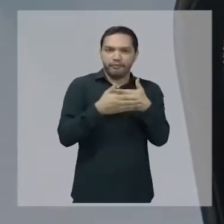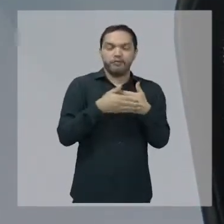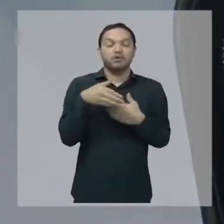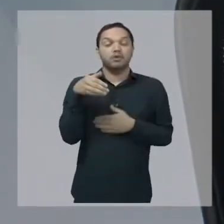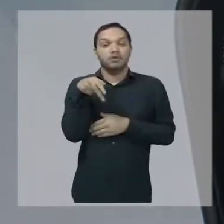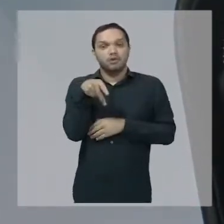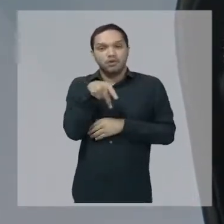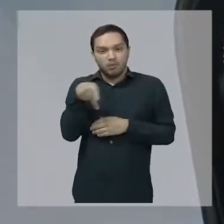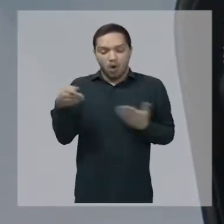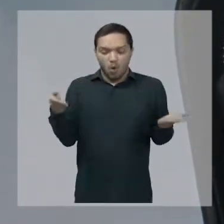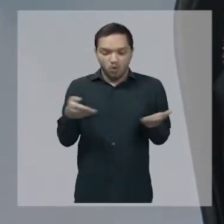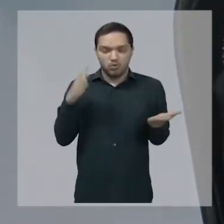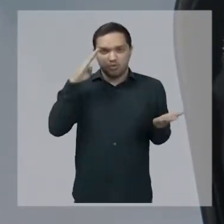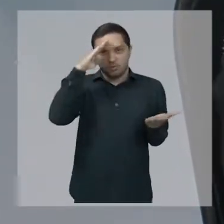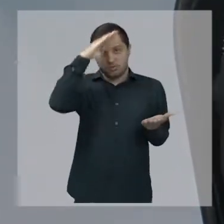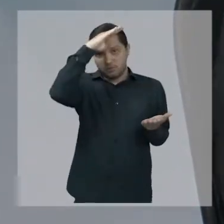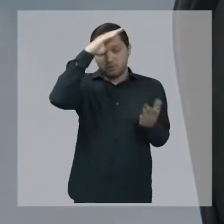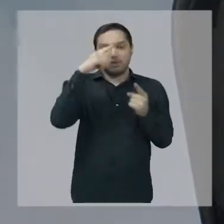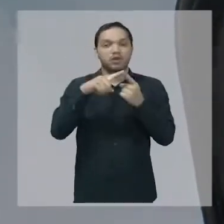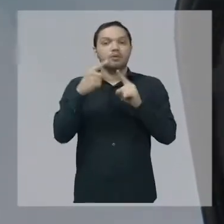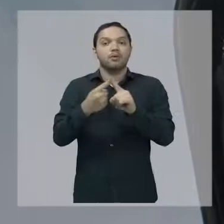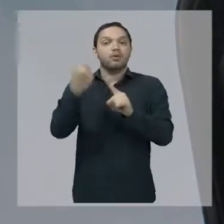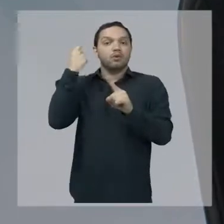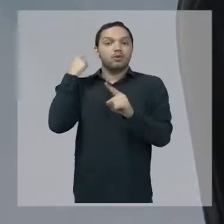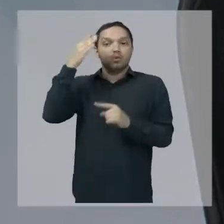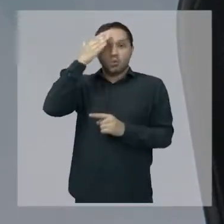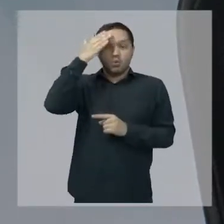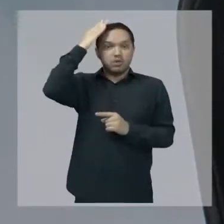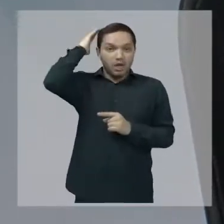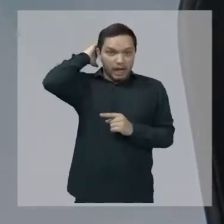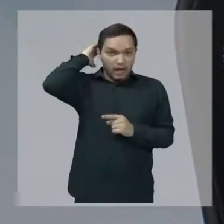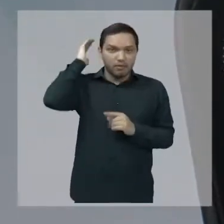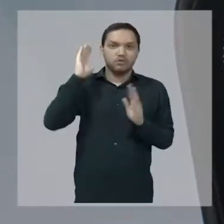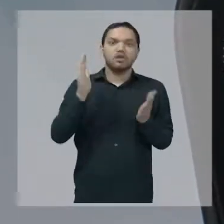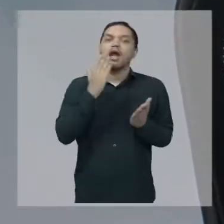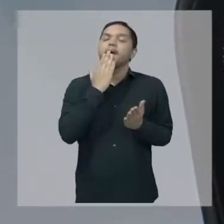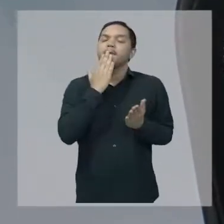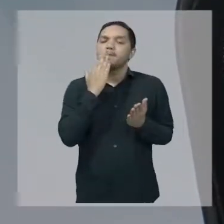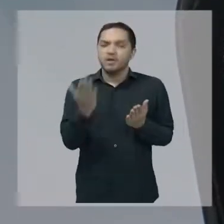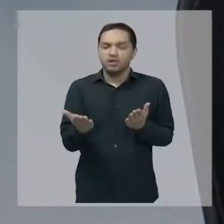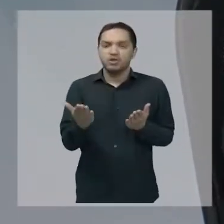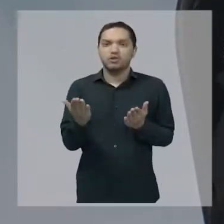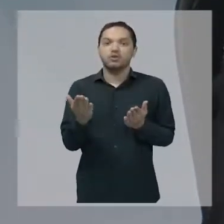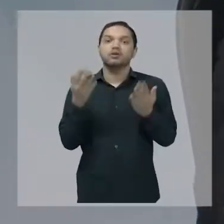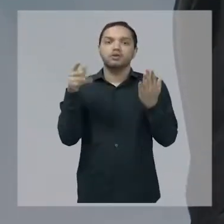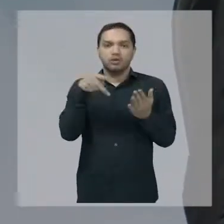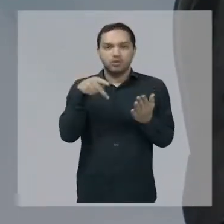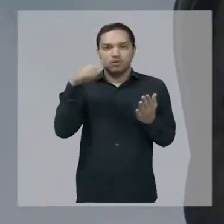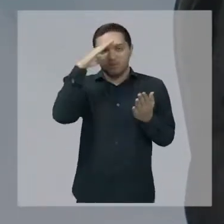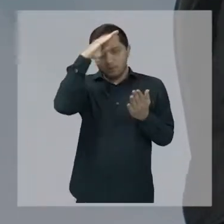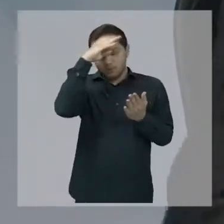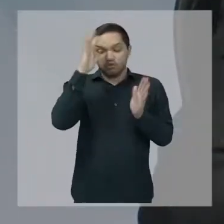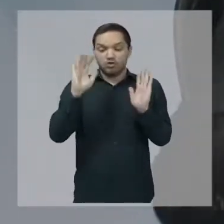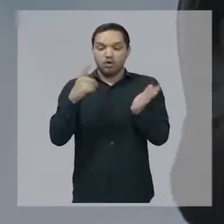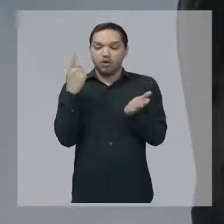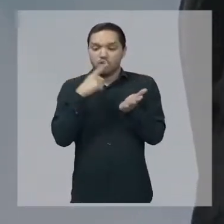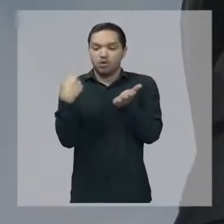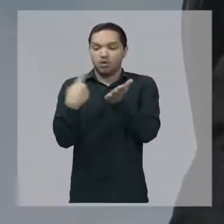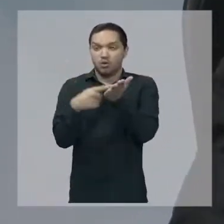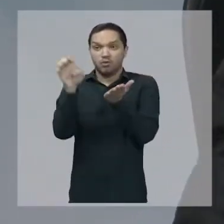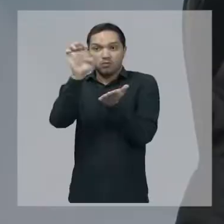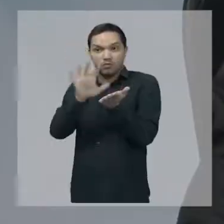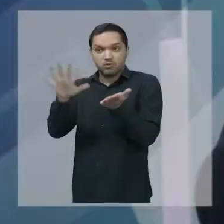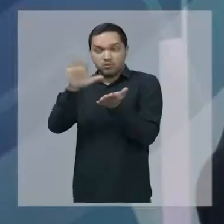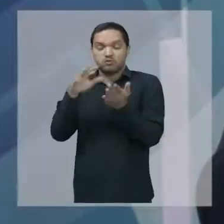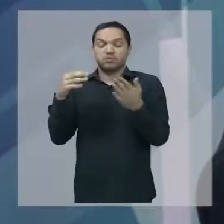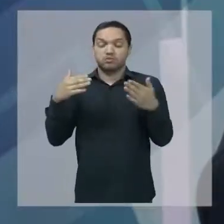Então, o presidente atual, o presidente anterior, o Temer, já tinha feito o pedido de adesão. O presidente Bolsonaro fechou o